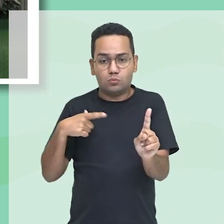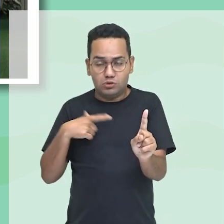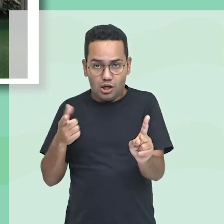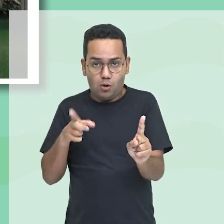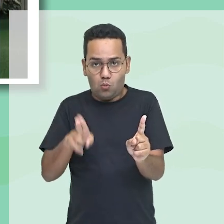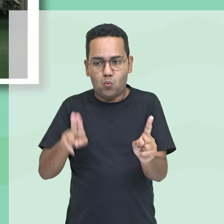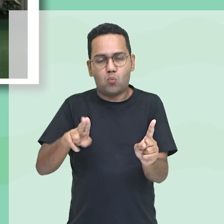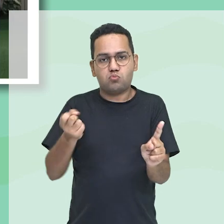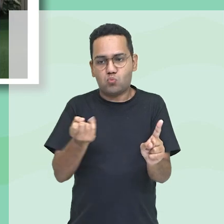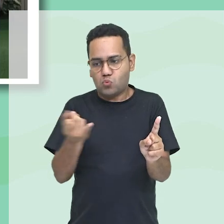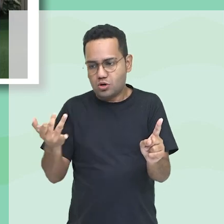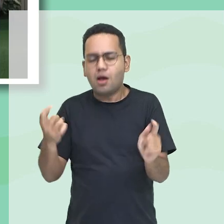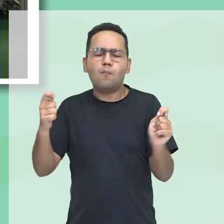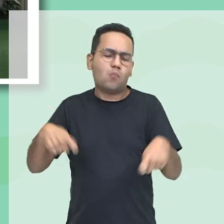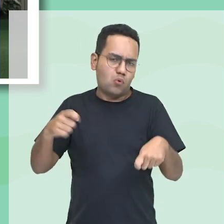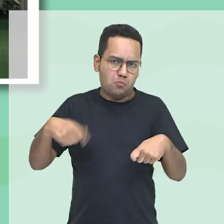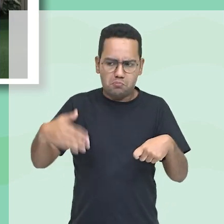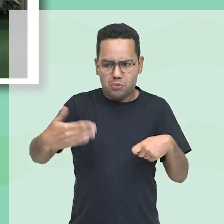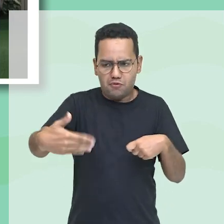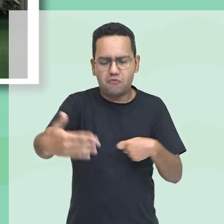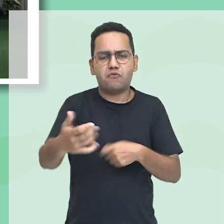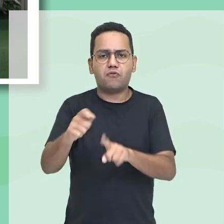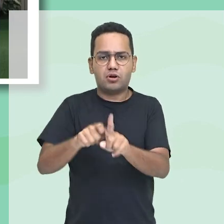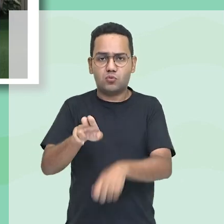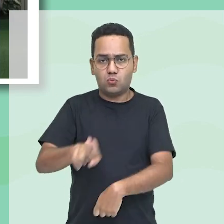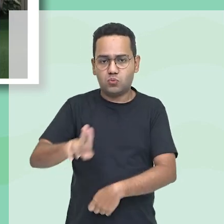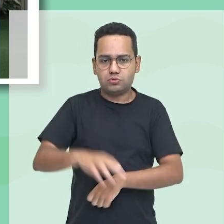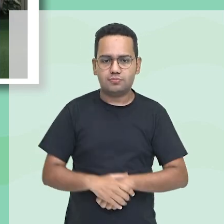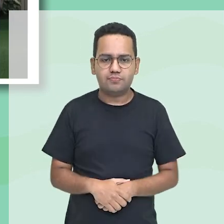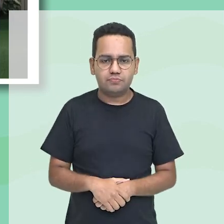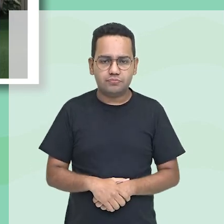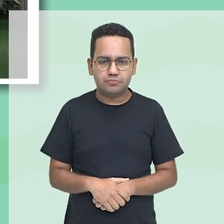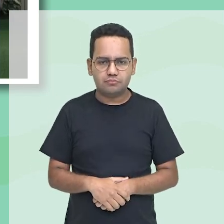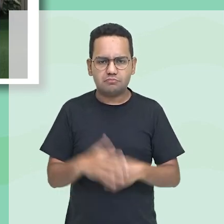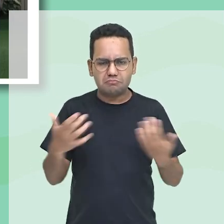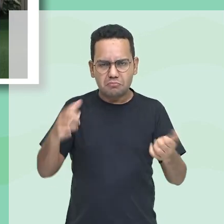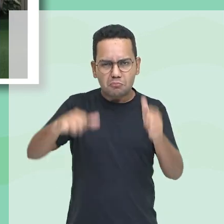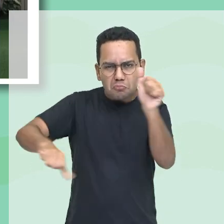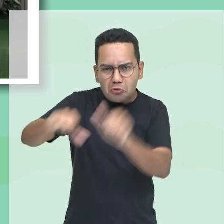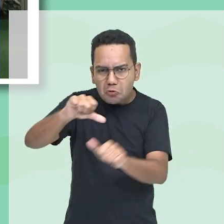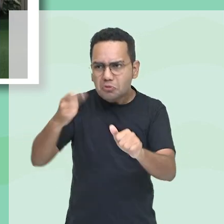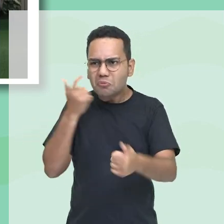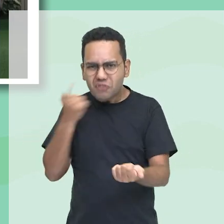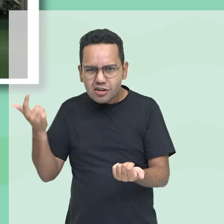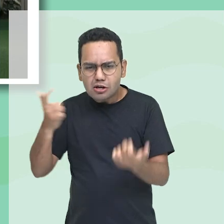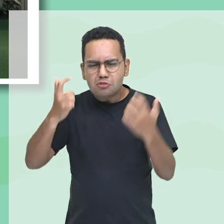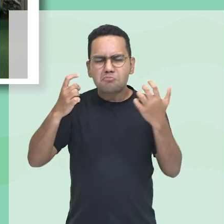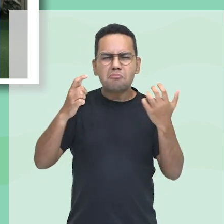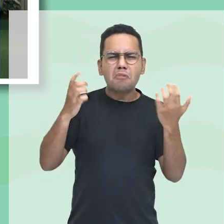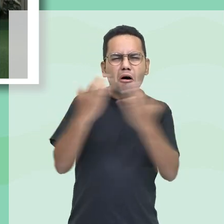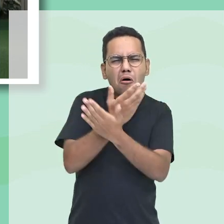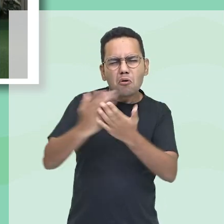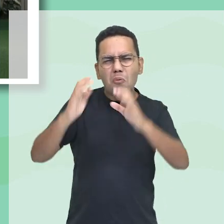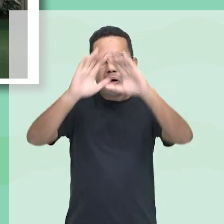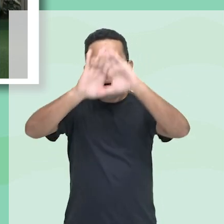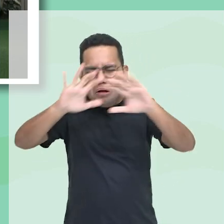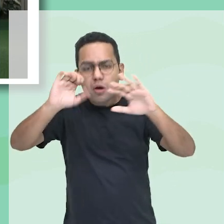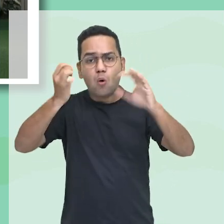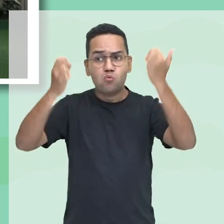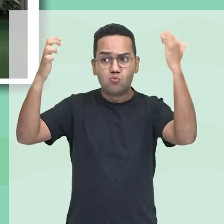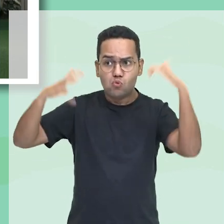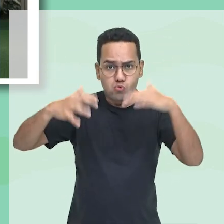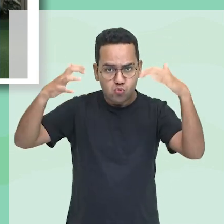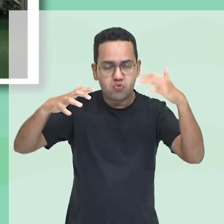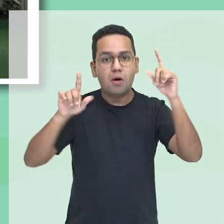meses também. O tempo mudou? Não se preocupe. Mesmo com algumas nuvens ou em dias chuvosos,